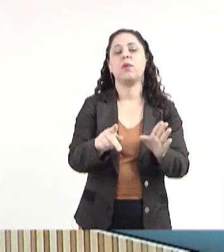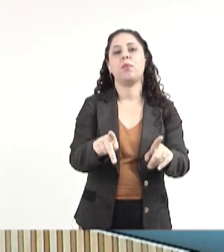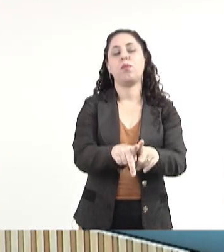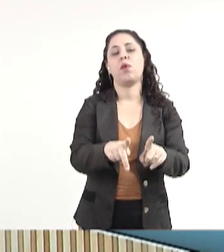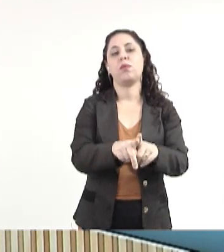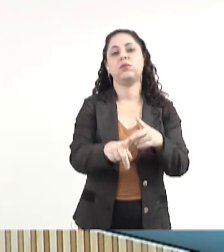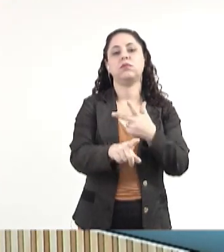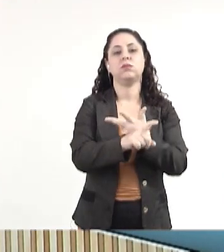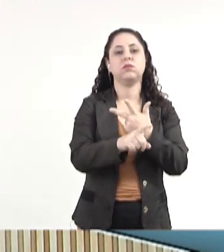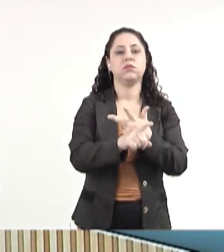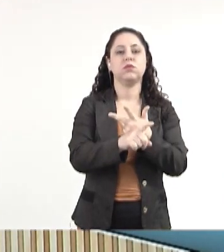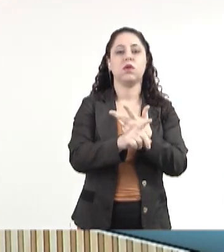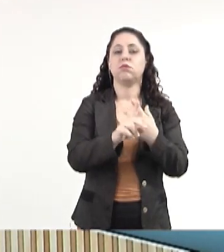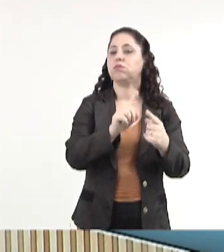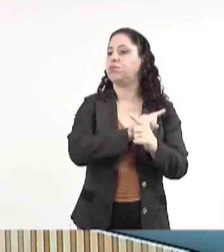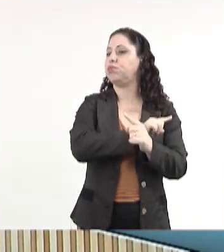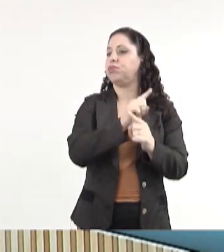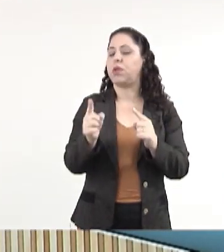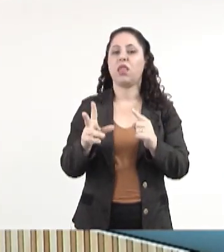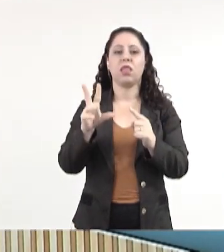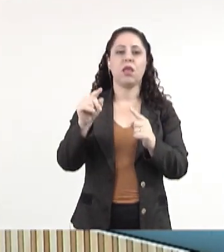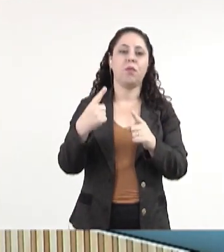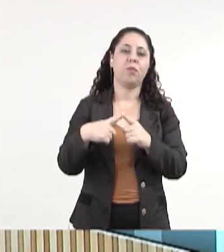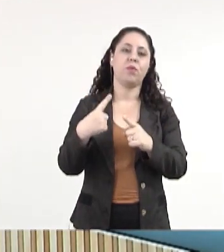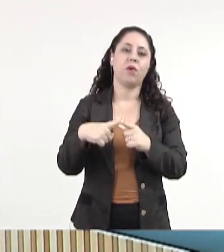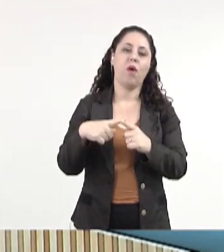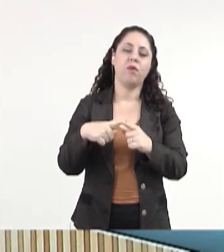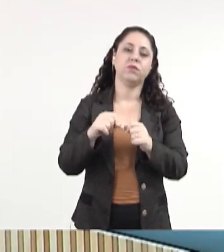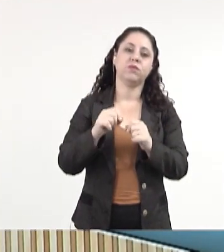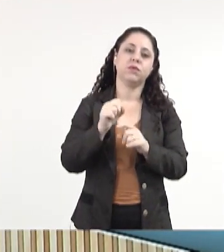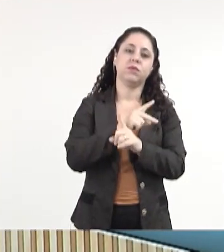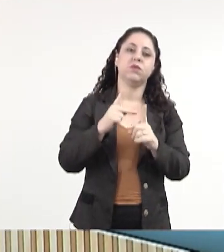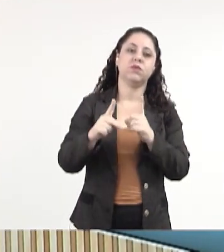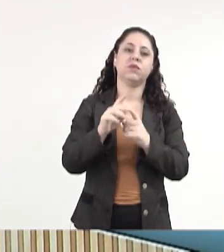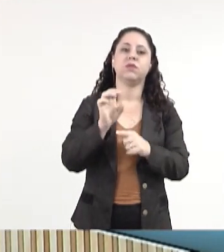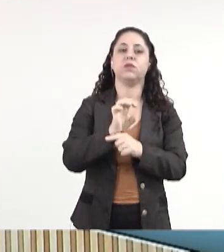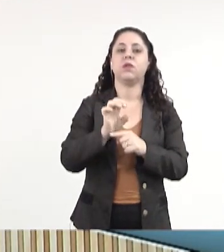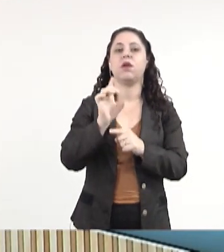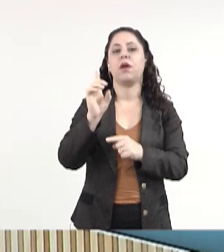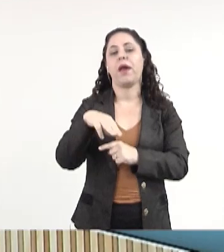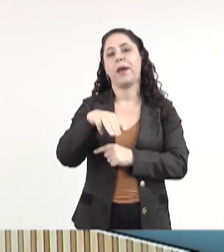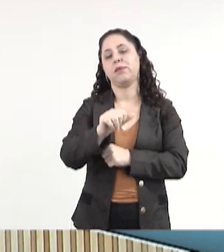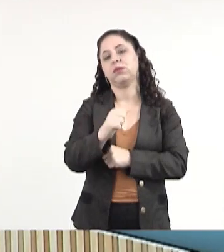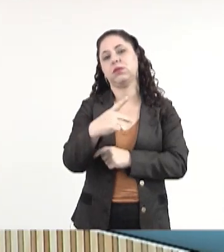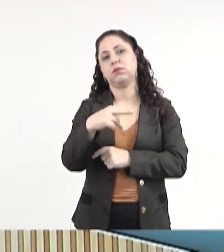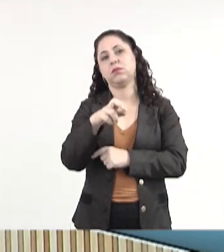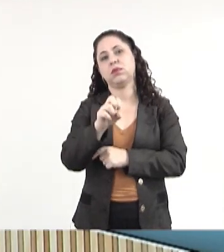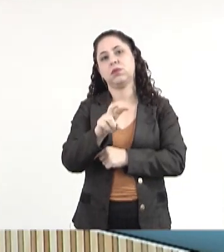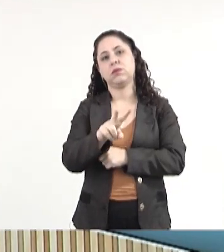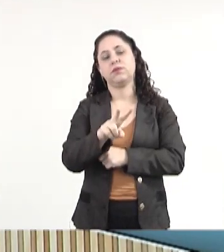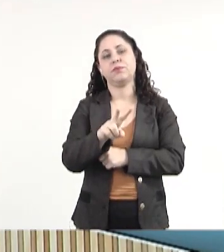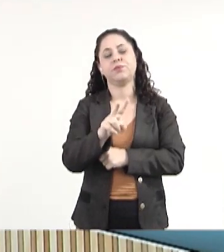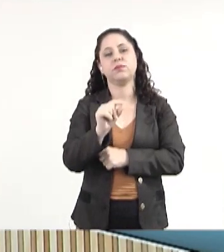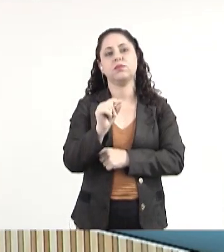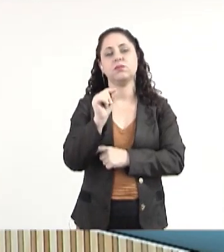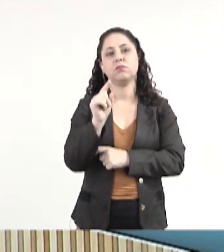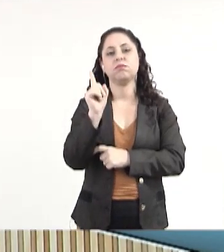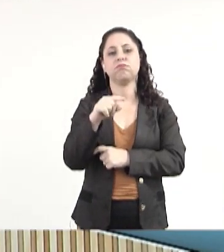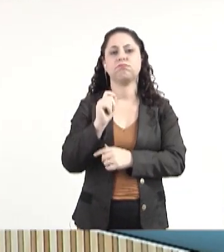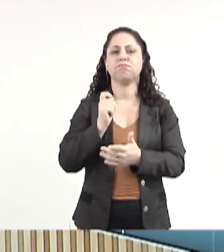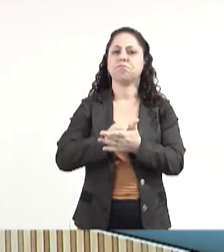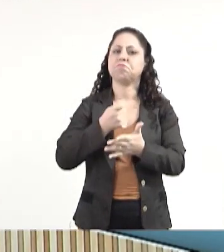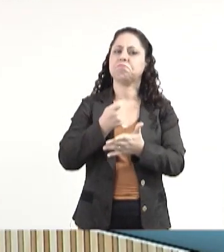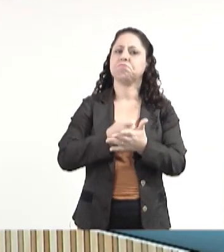Poder Executivo, de maneira direta, e não por meio da Previdência Estadual, que é o MS-Prev.